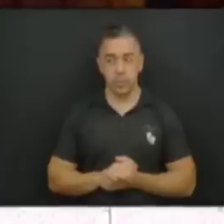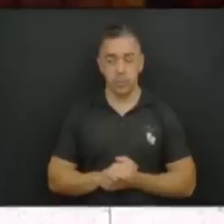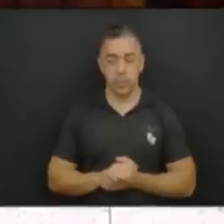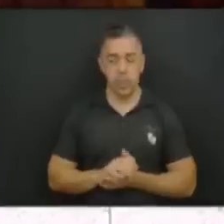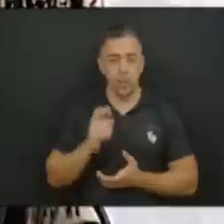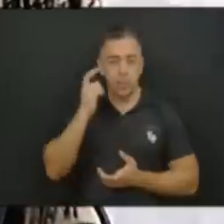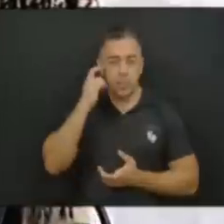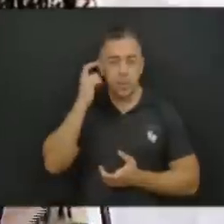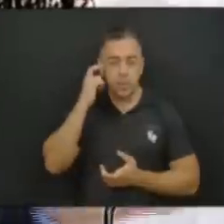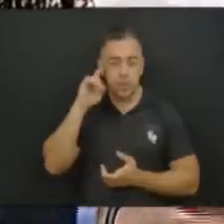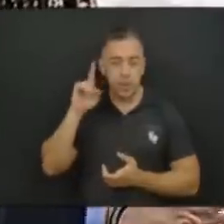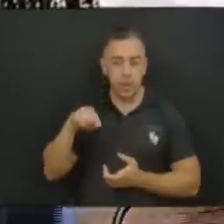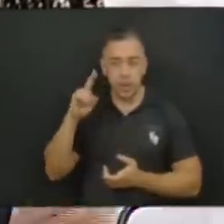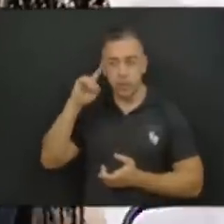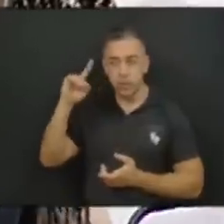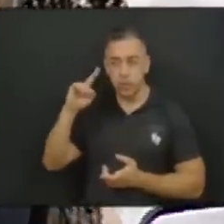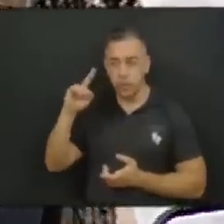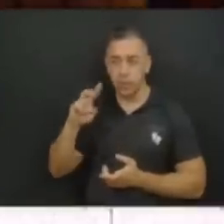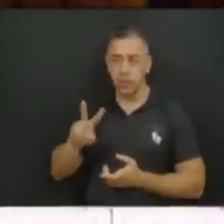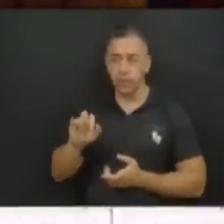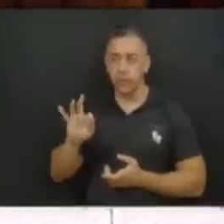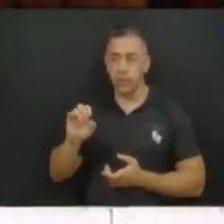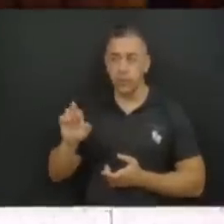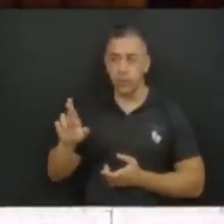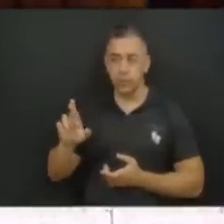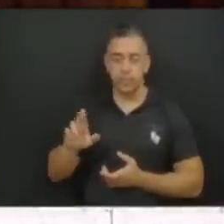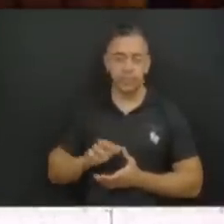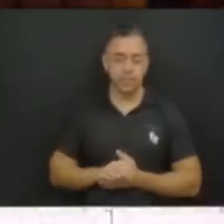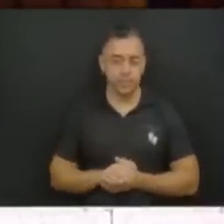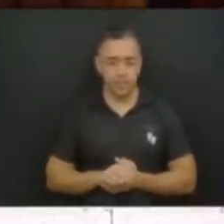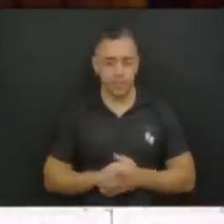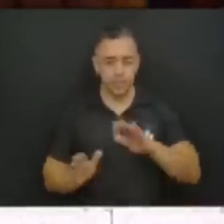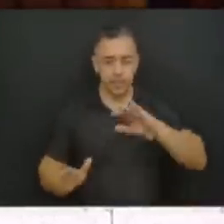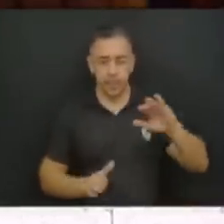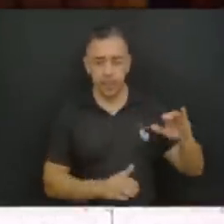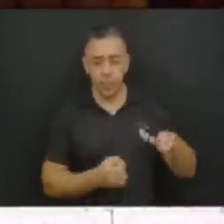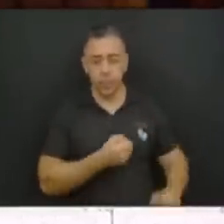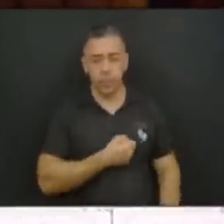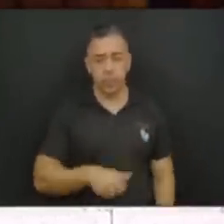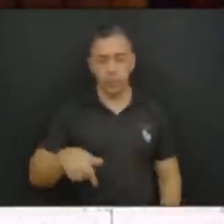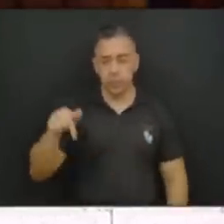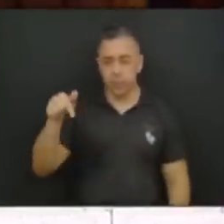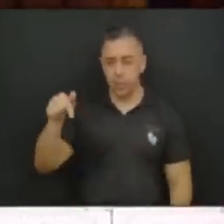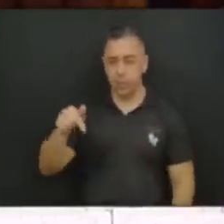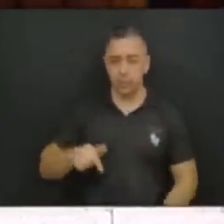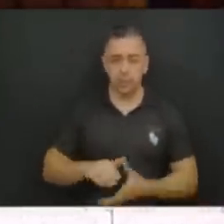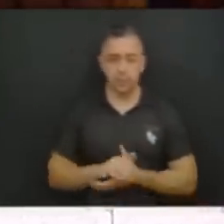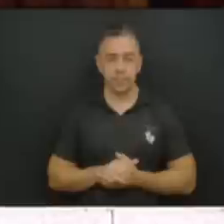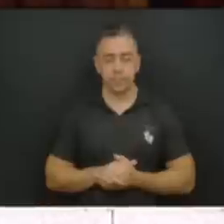pensei que era do Vitor Roque excelência ah e tem número 7